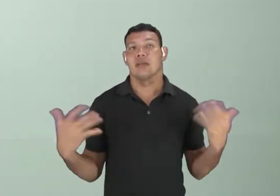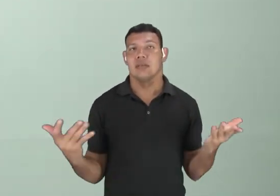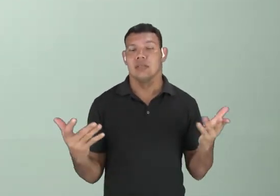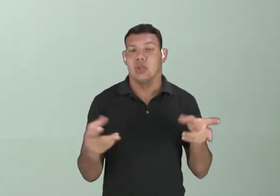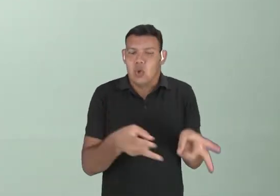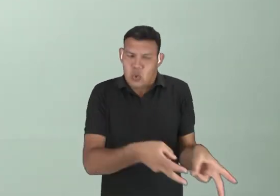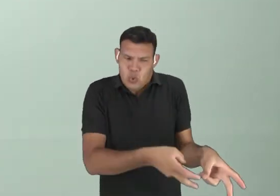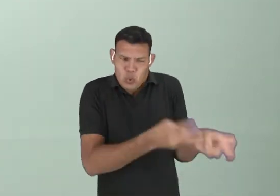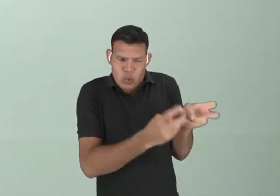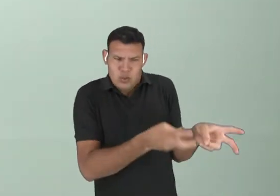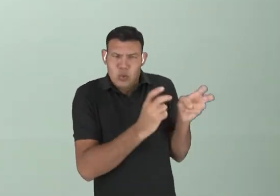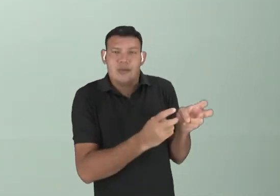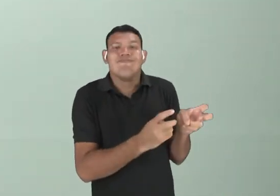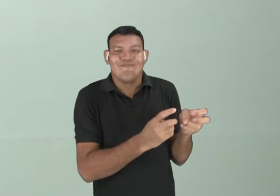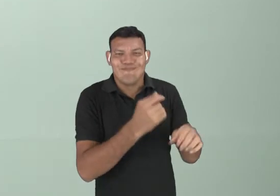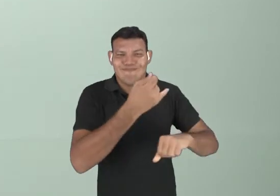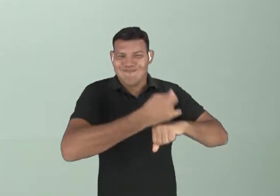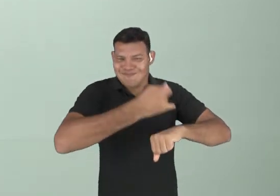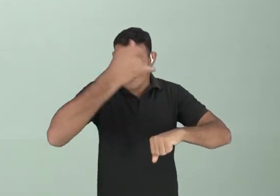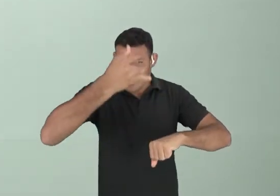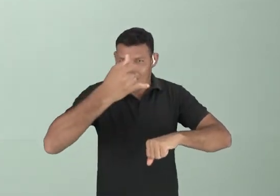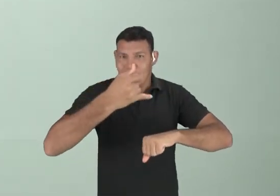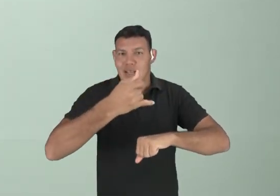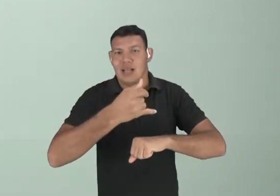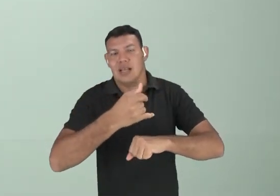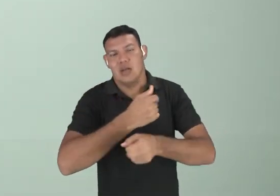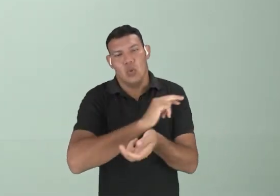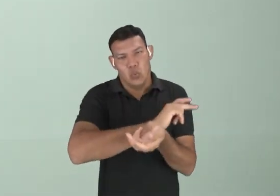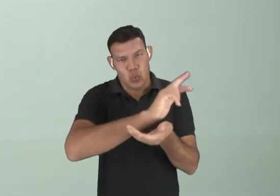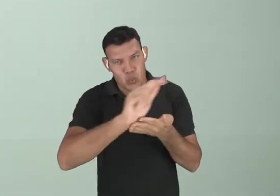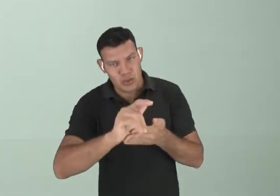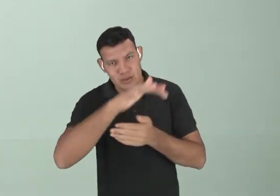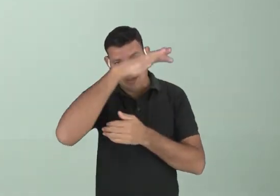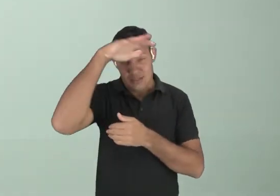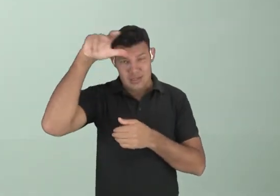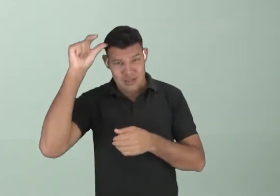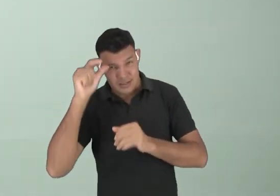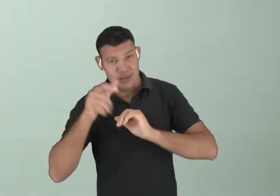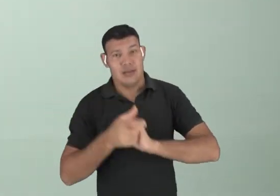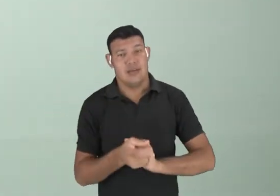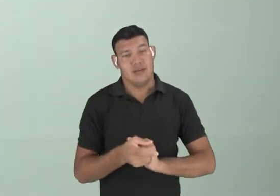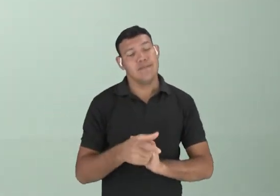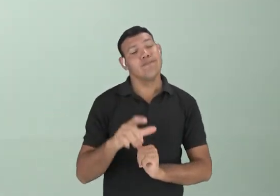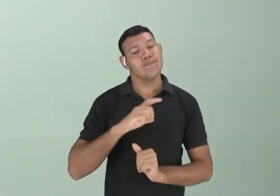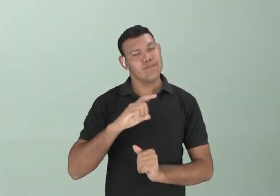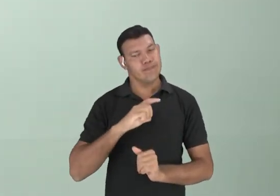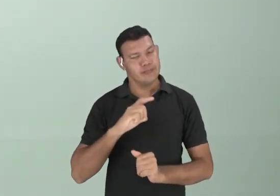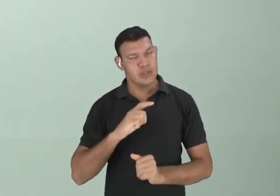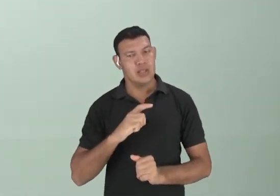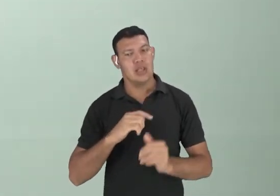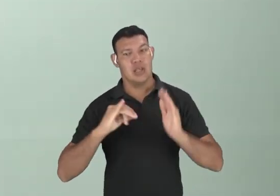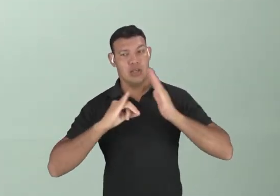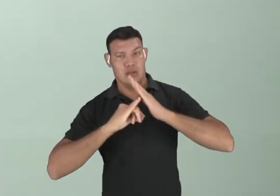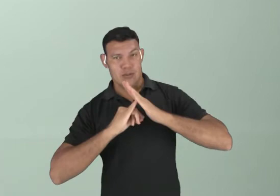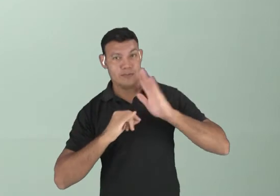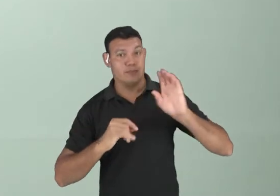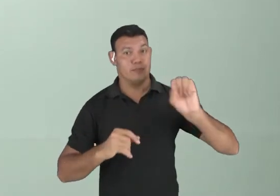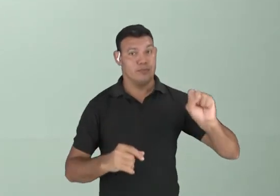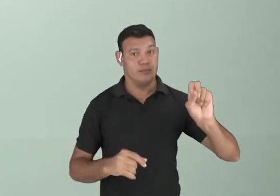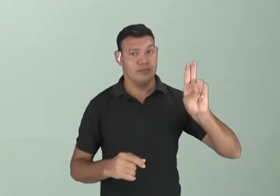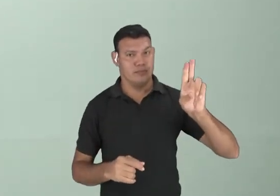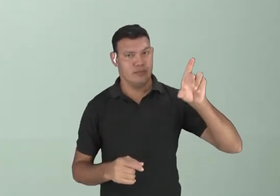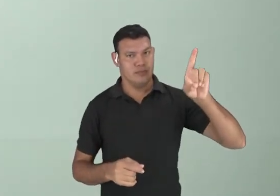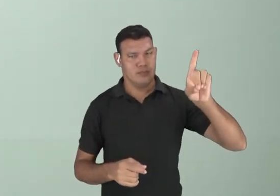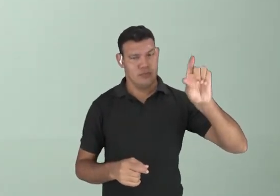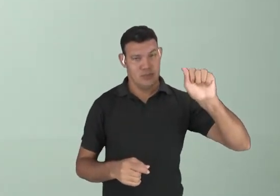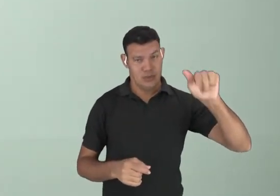à exploração dos minérios na Amazônia, já que a Sudam criou incentivos fiscais, empréstimos,